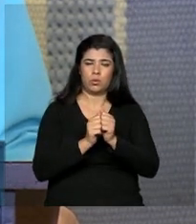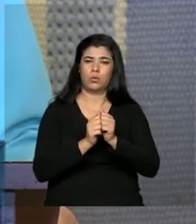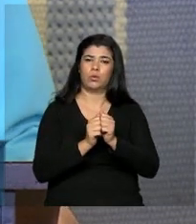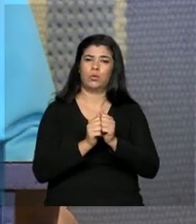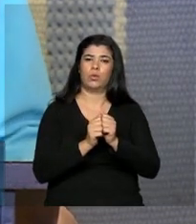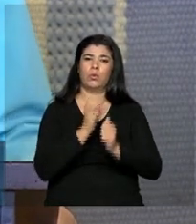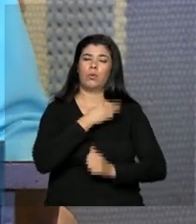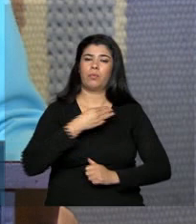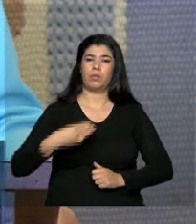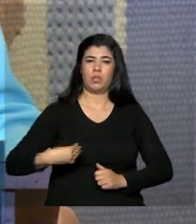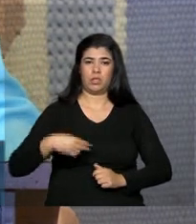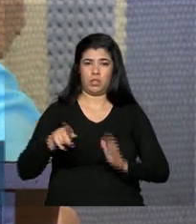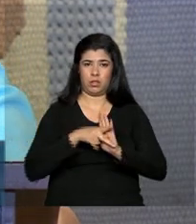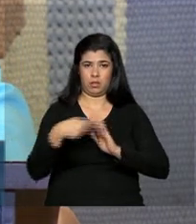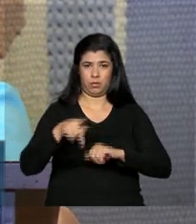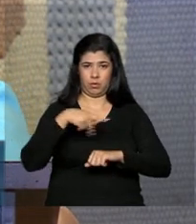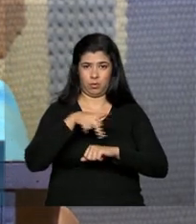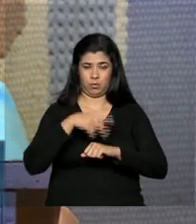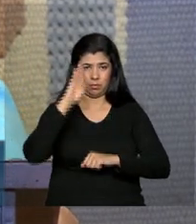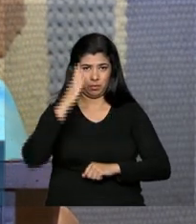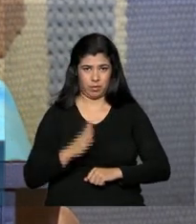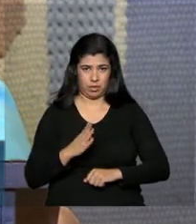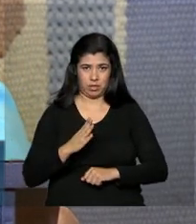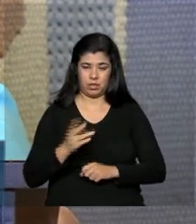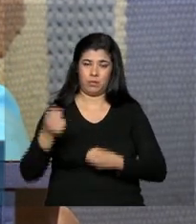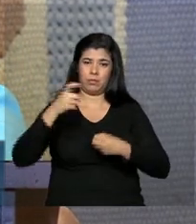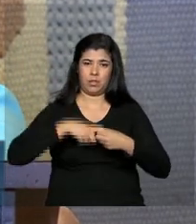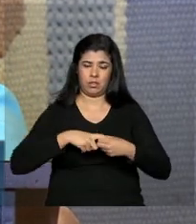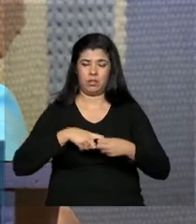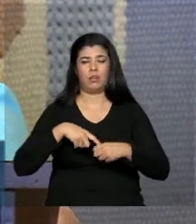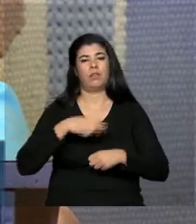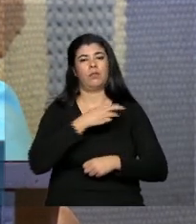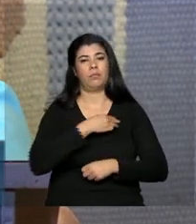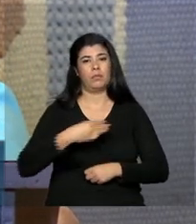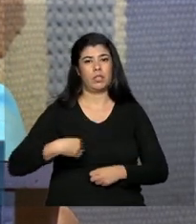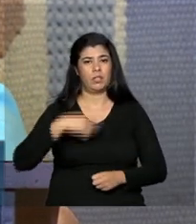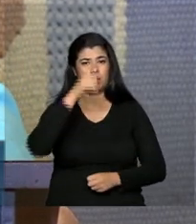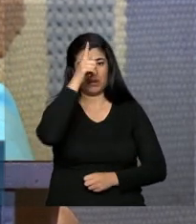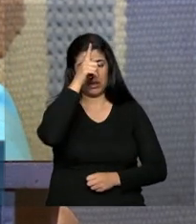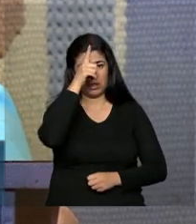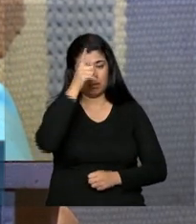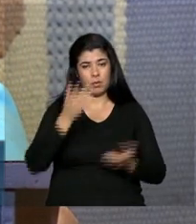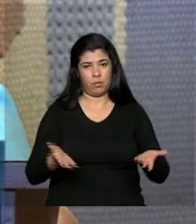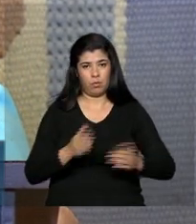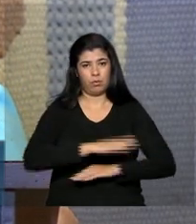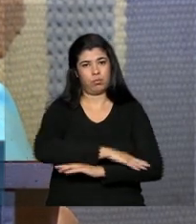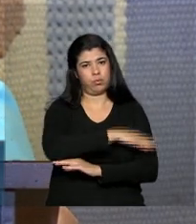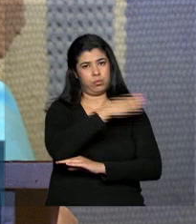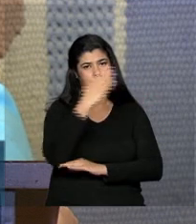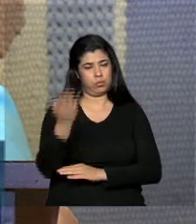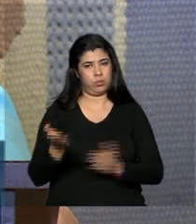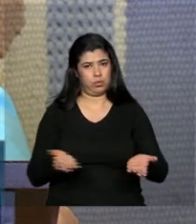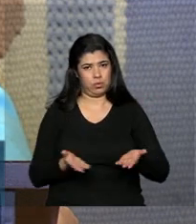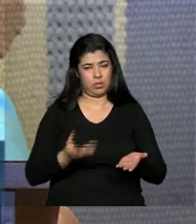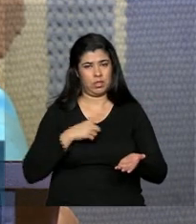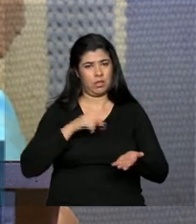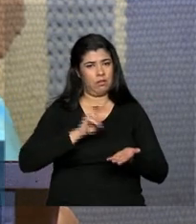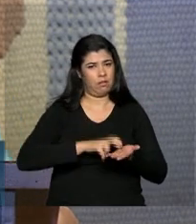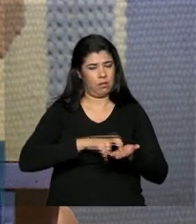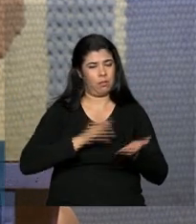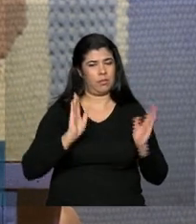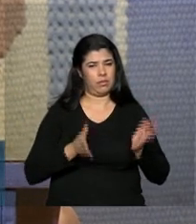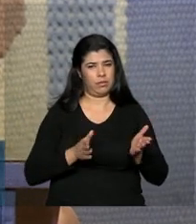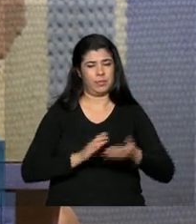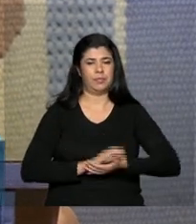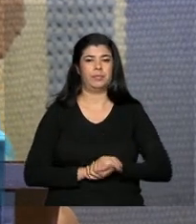ministros brasileiros e os ministros e vice-ministros alemães ao longo do dia de hoje, logo bem